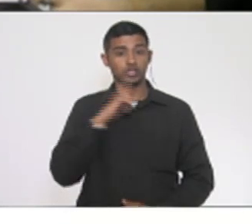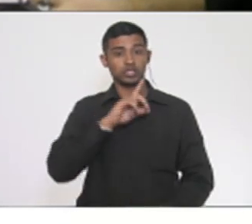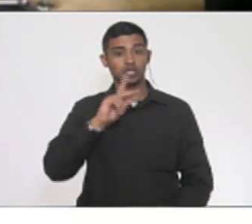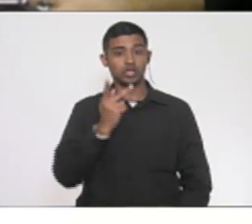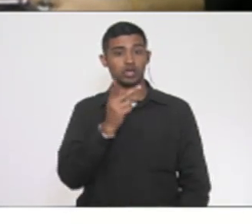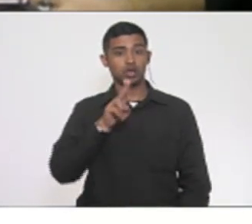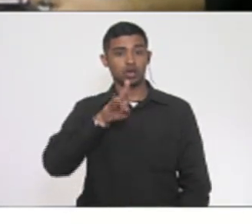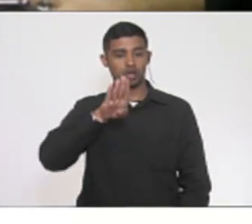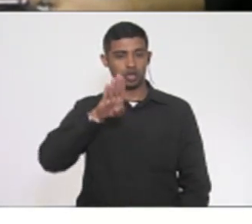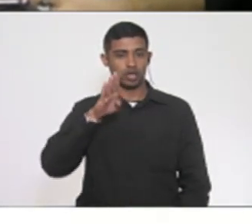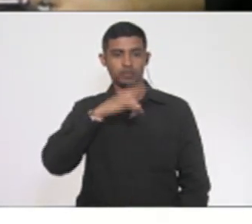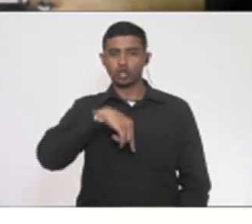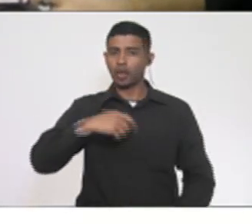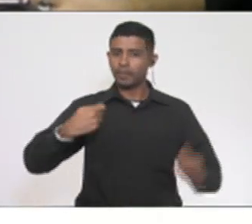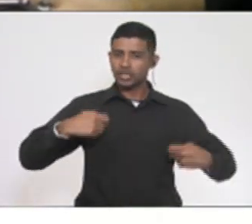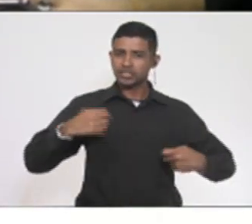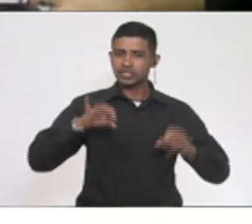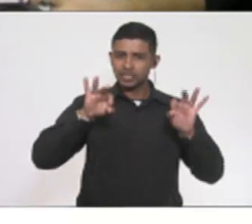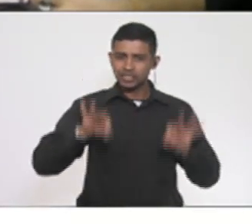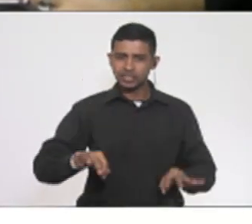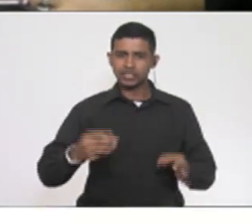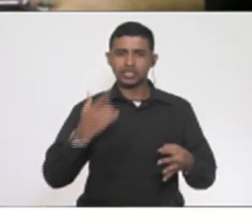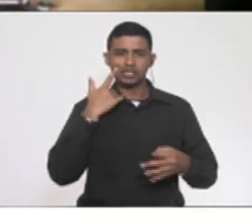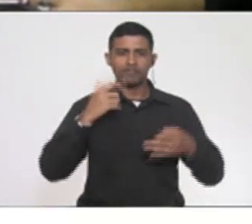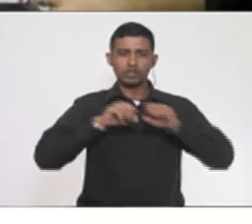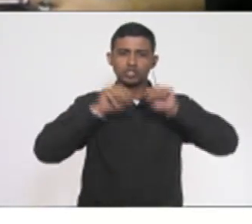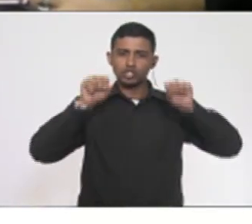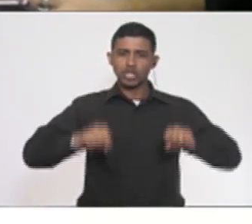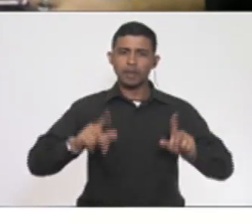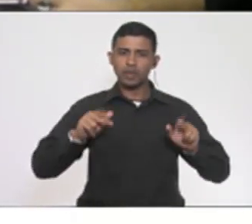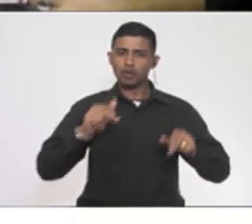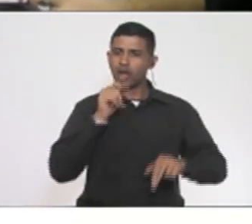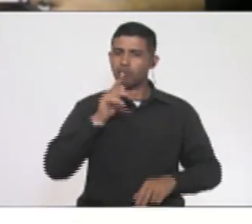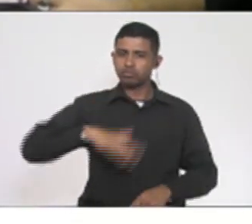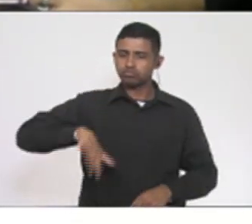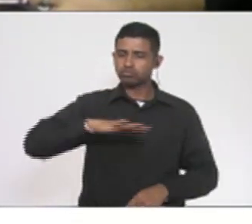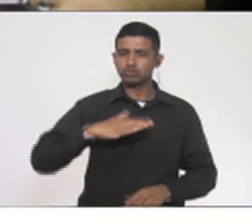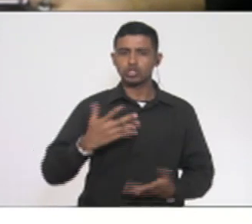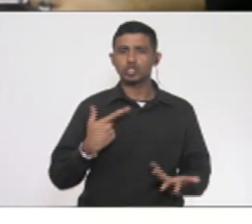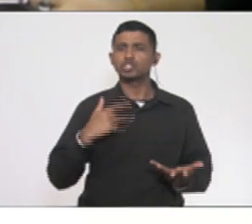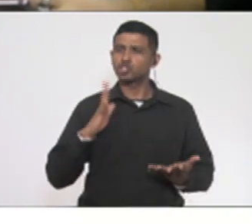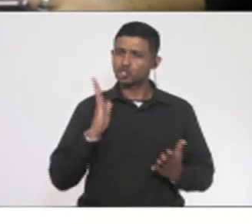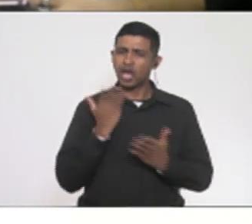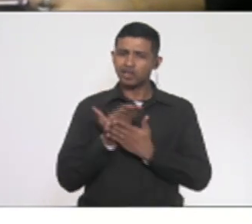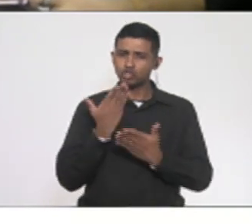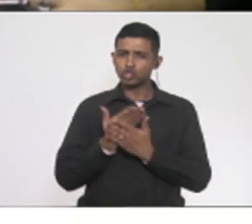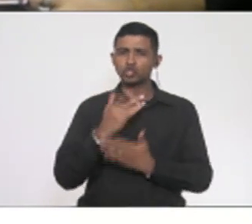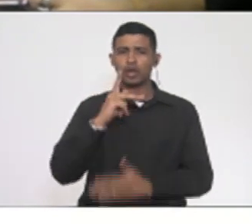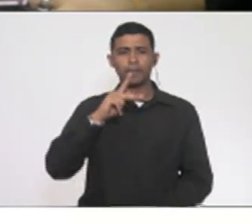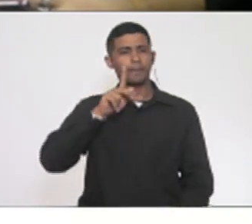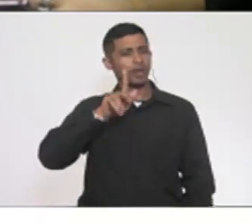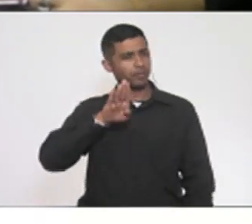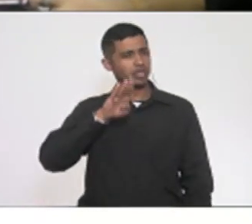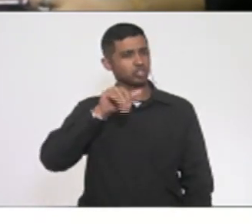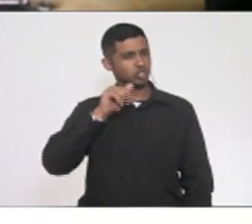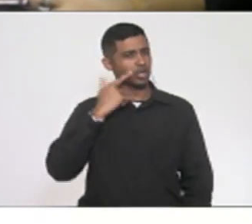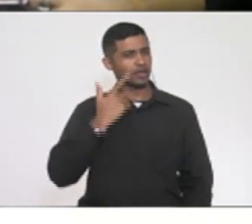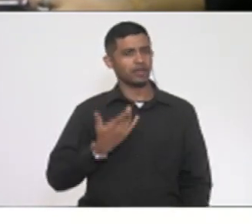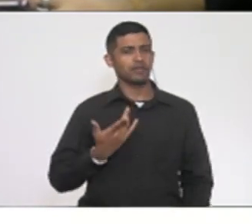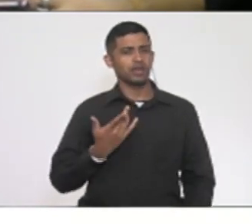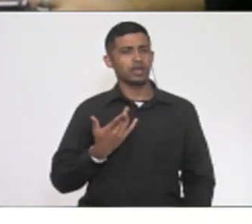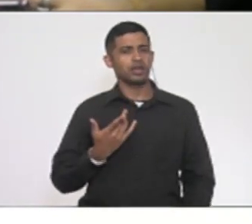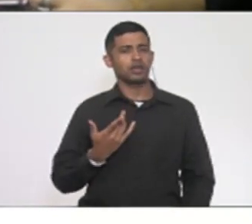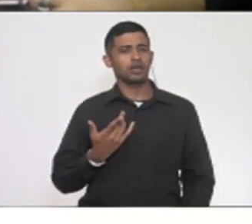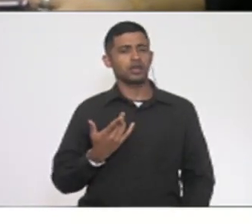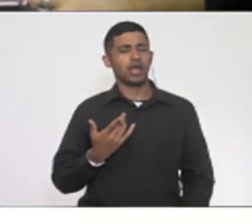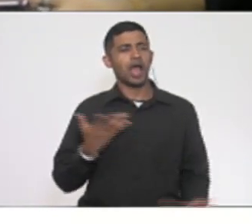certeza que o sistema funcione como um lago, então a gente não sabe, a gente já estudou a TBG, nos volumes ofertados funciona, a gente vai passar